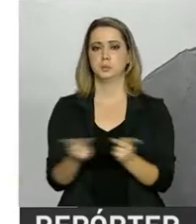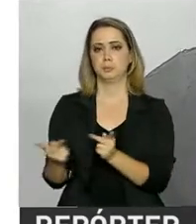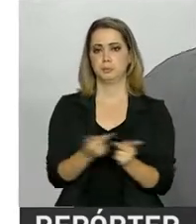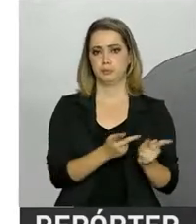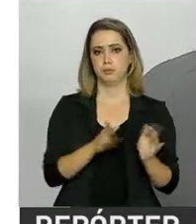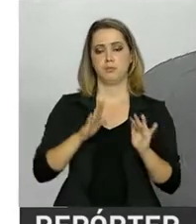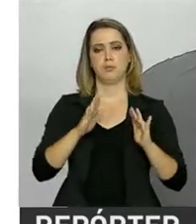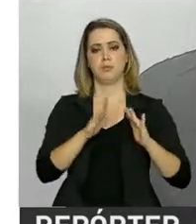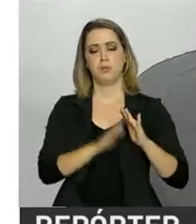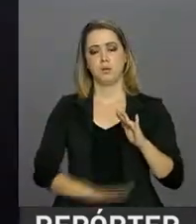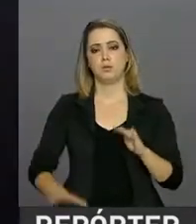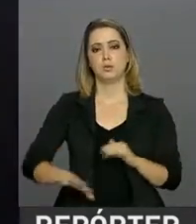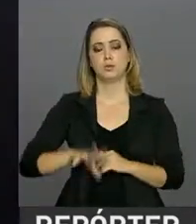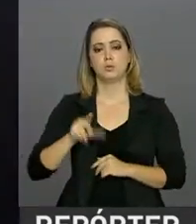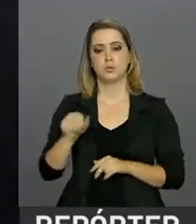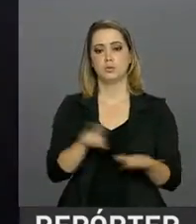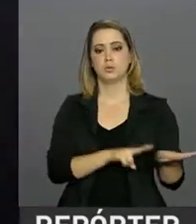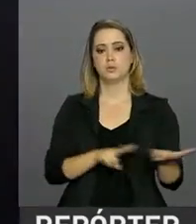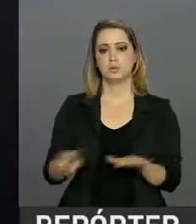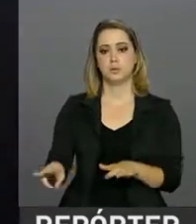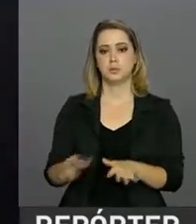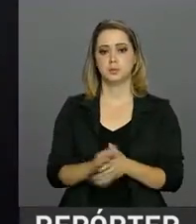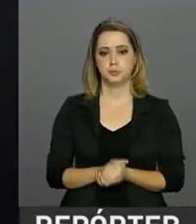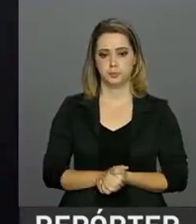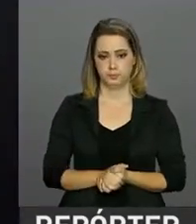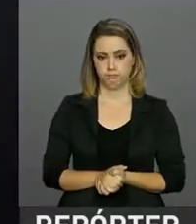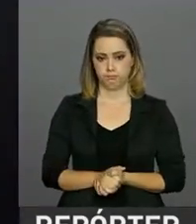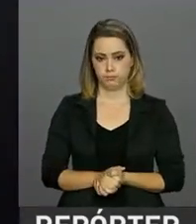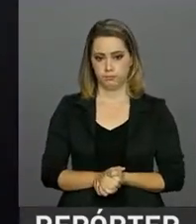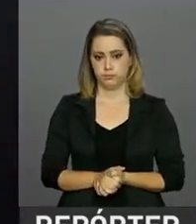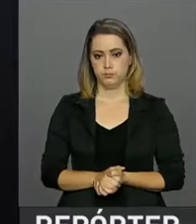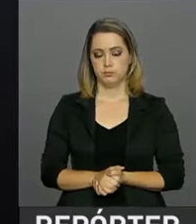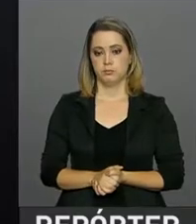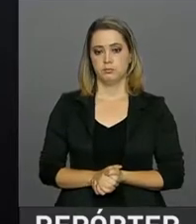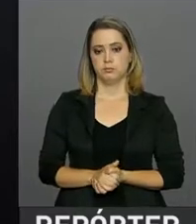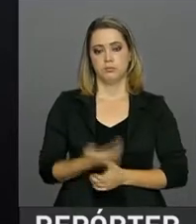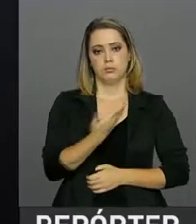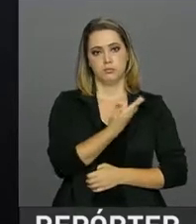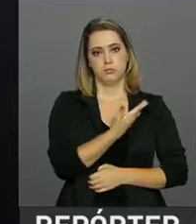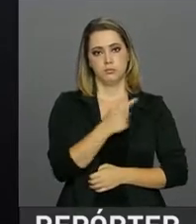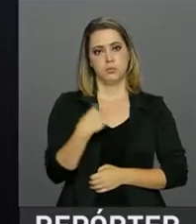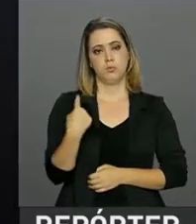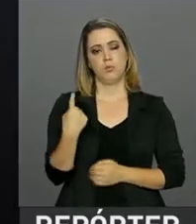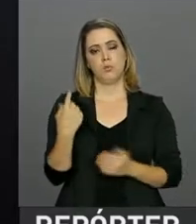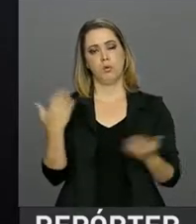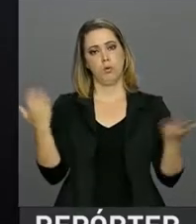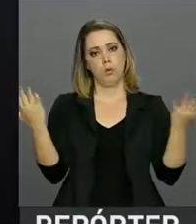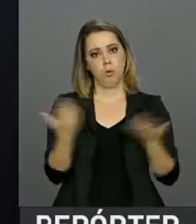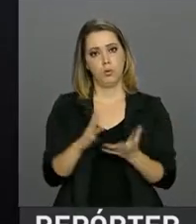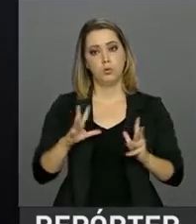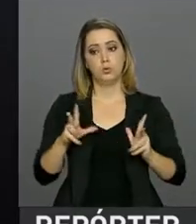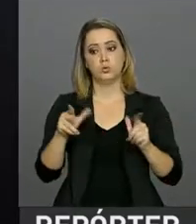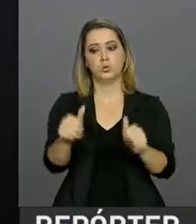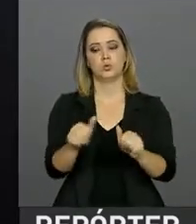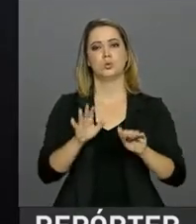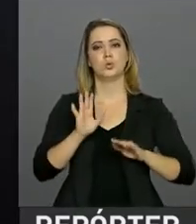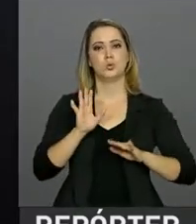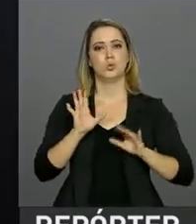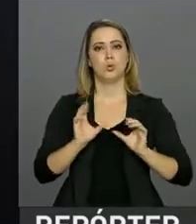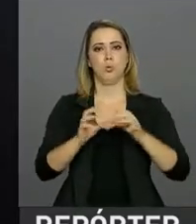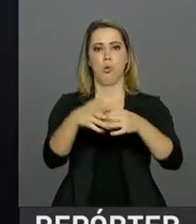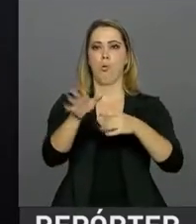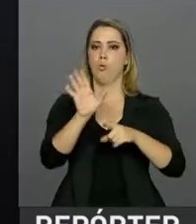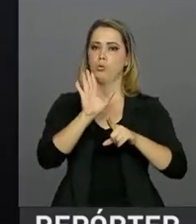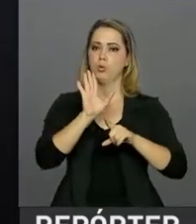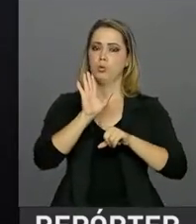crianças toda semana. Nós vamos sair de uma situação em que toda a estrutura do Ministério, toda a área de assistência social fazia